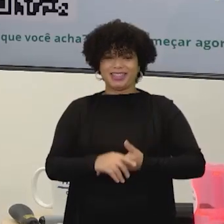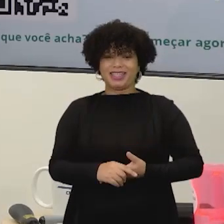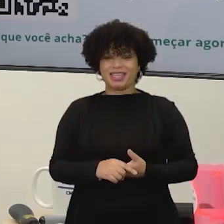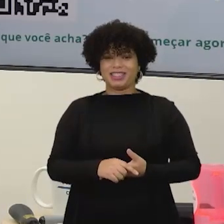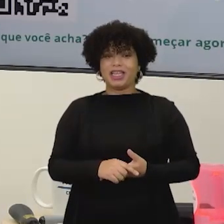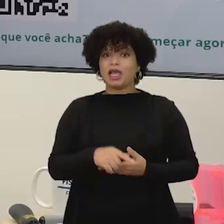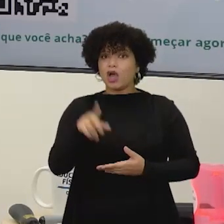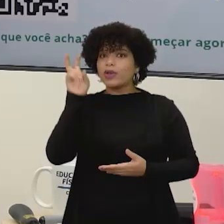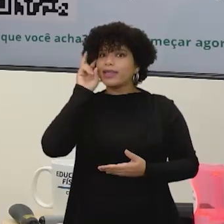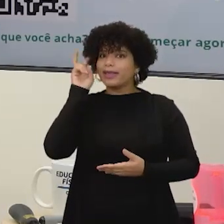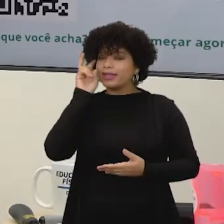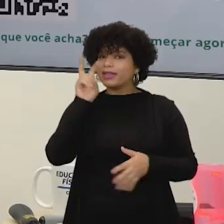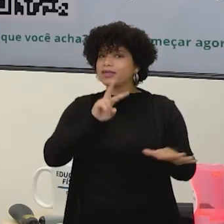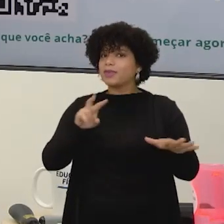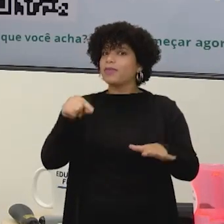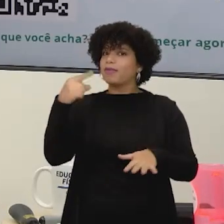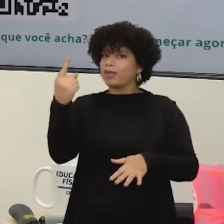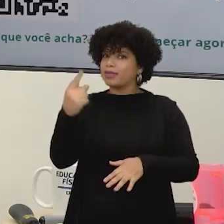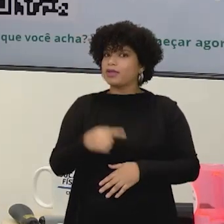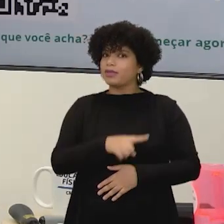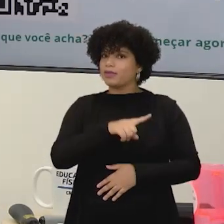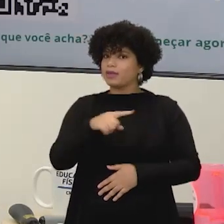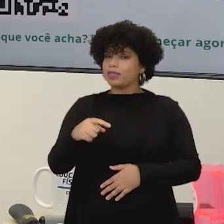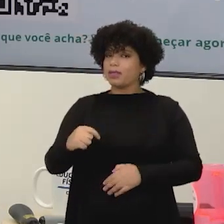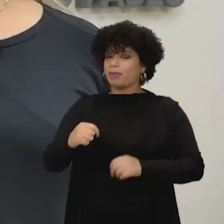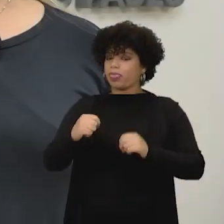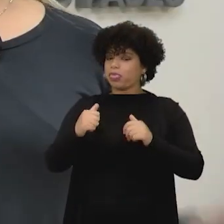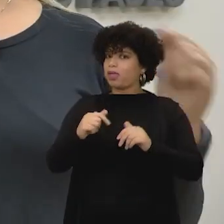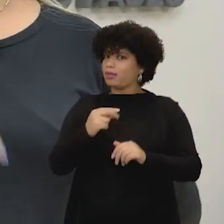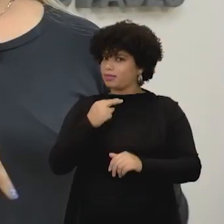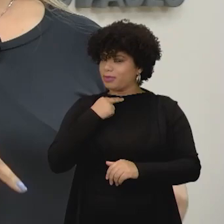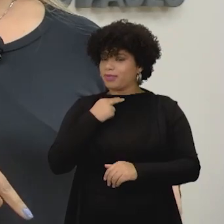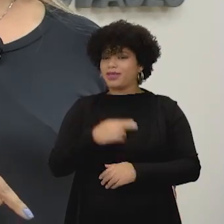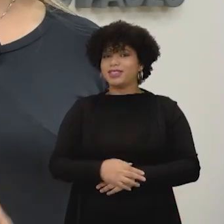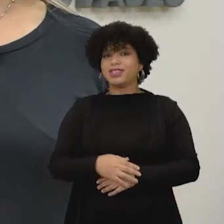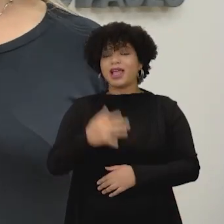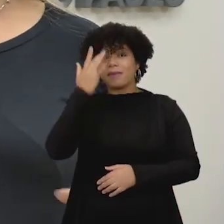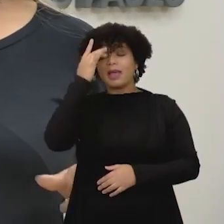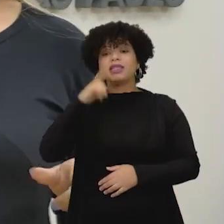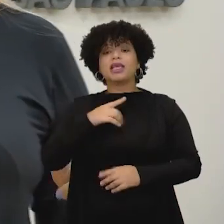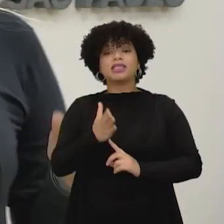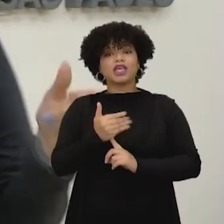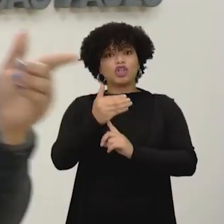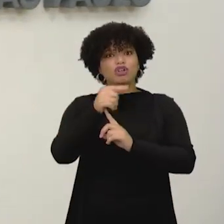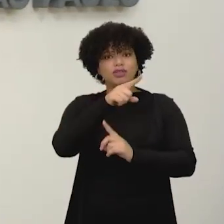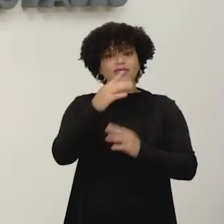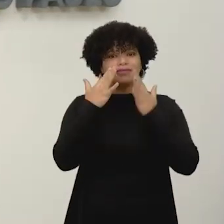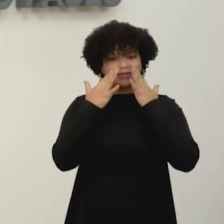apareçam aqui quinta-feira, nada de nos deixar sozinhos. Exatamente. E amanhã tem tecnologia, se liga